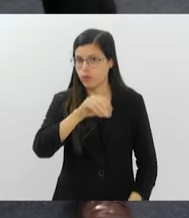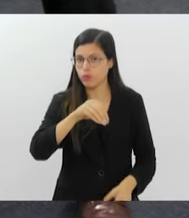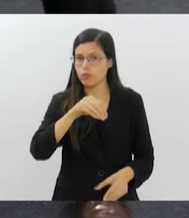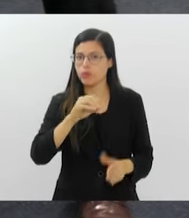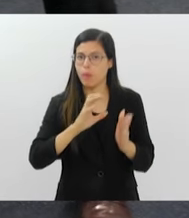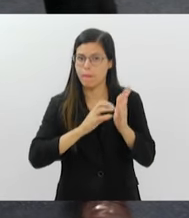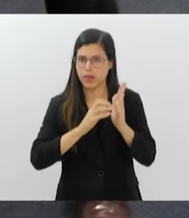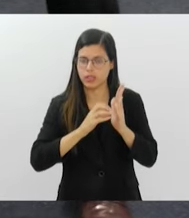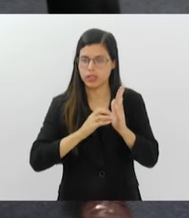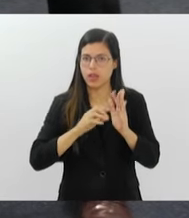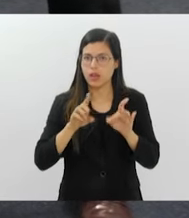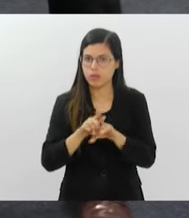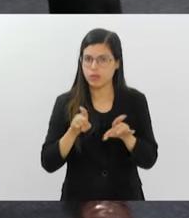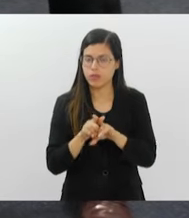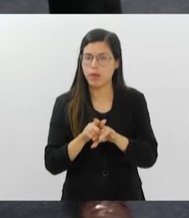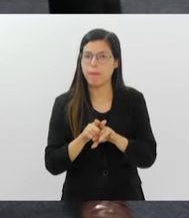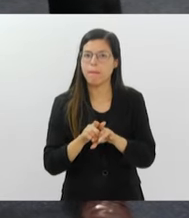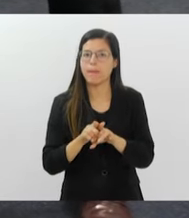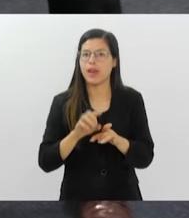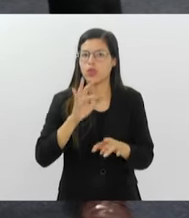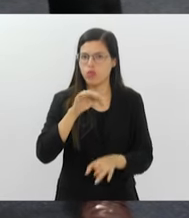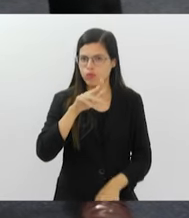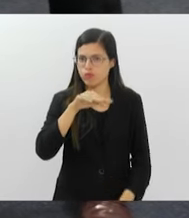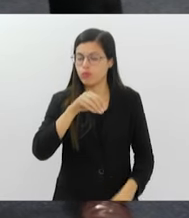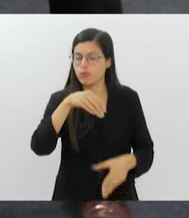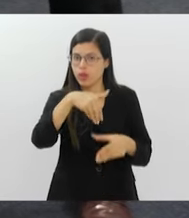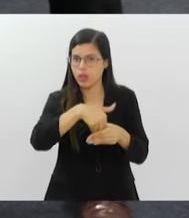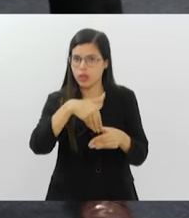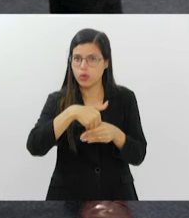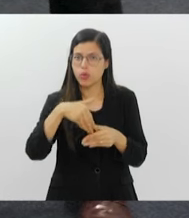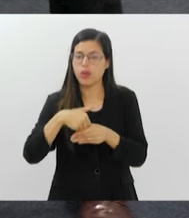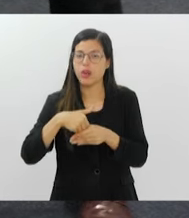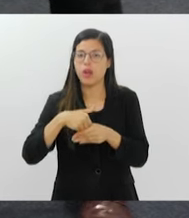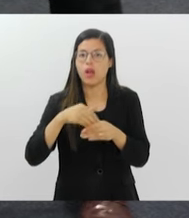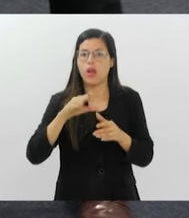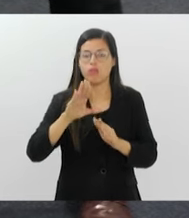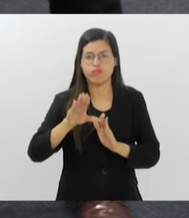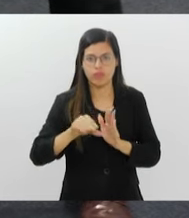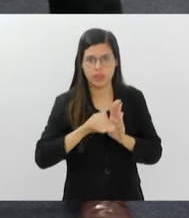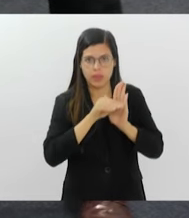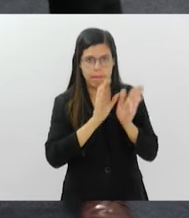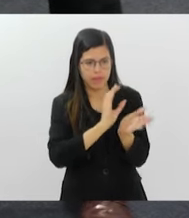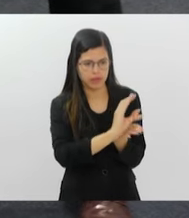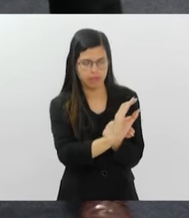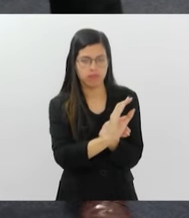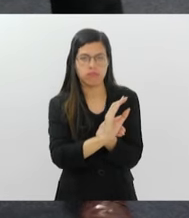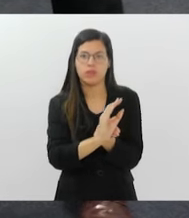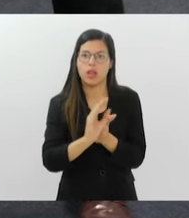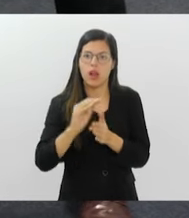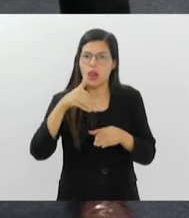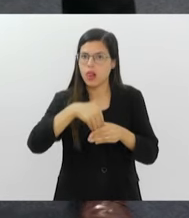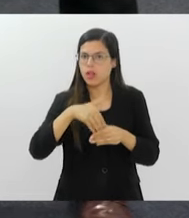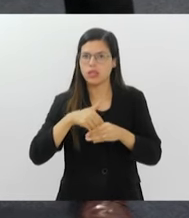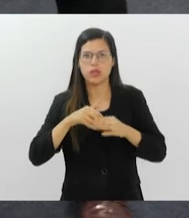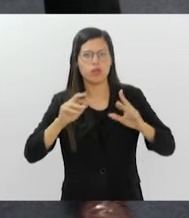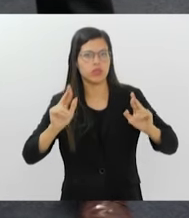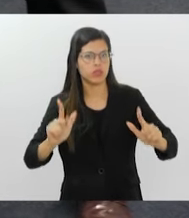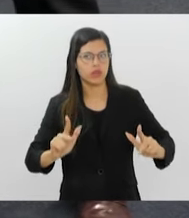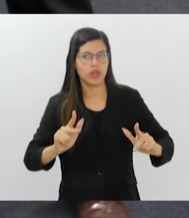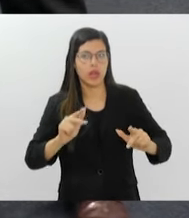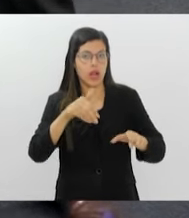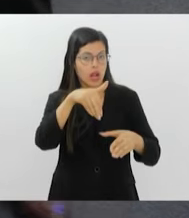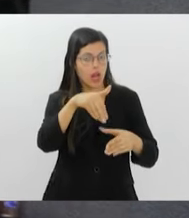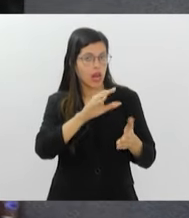fundo eleitoral e das emendas parlamentares, fizeram com que a eleição ganhasse novos contornos. As eleições se tornaram muito mais